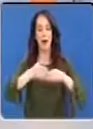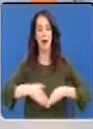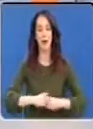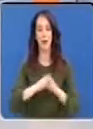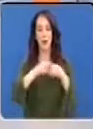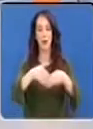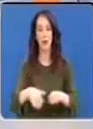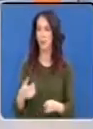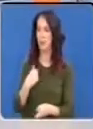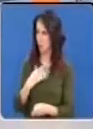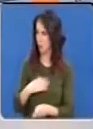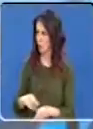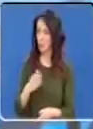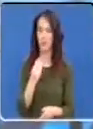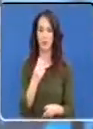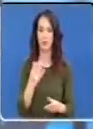assim?